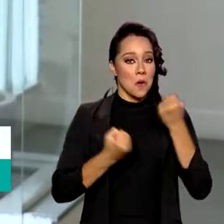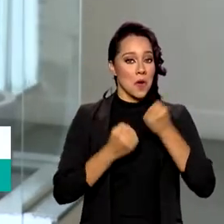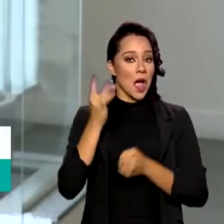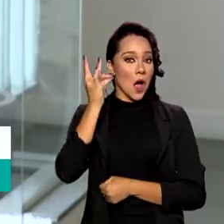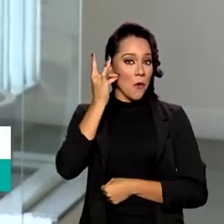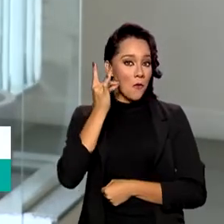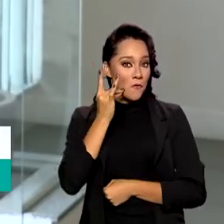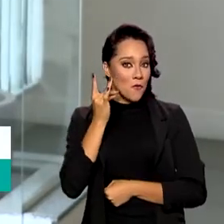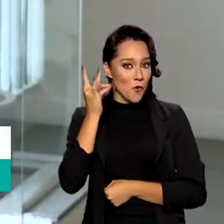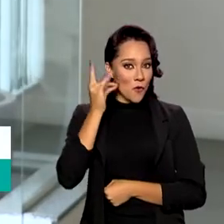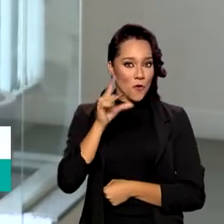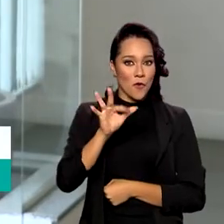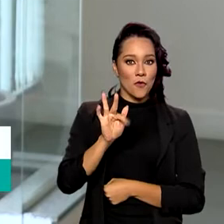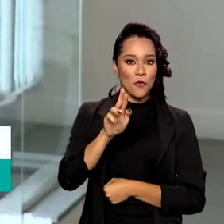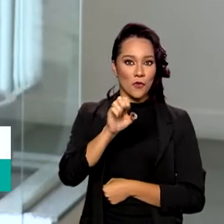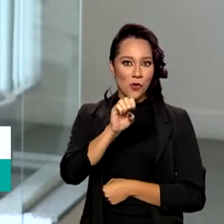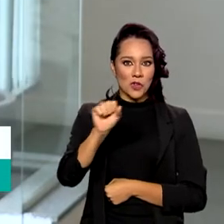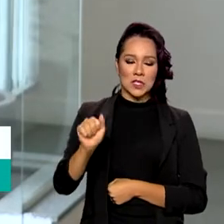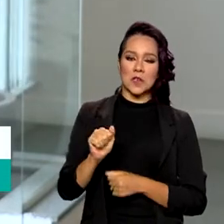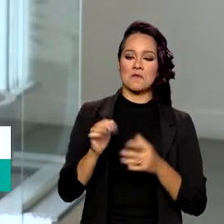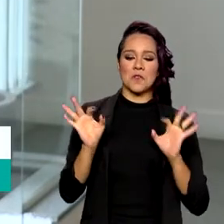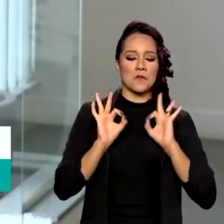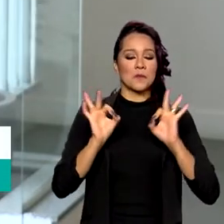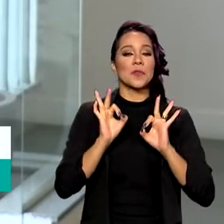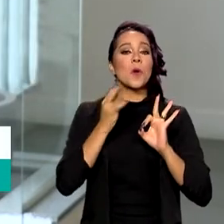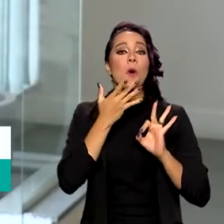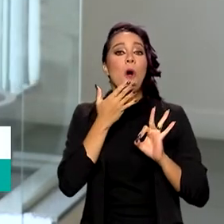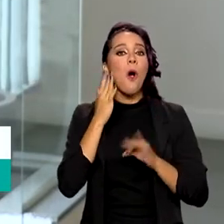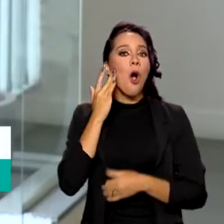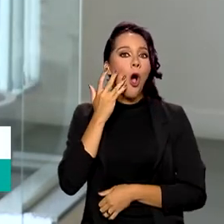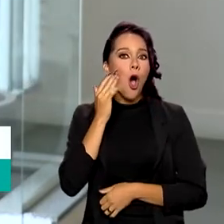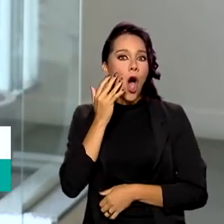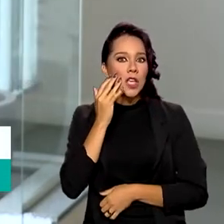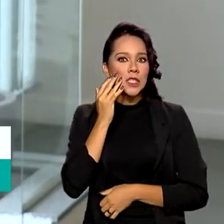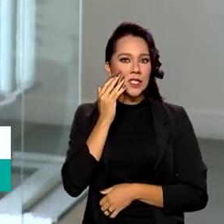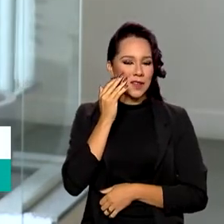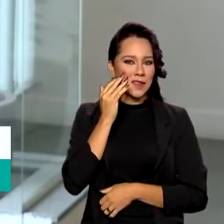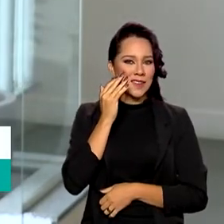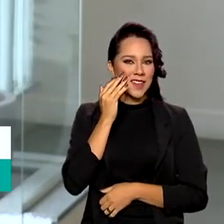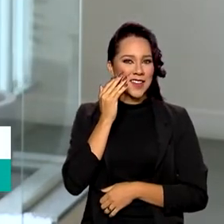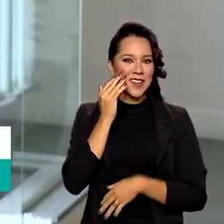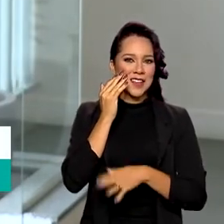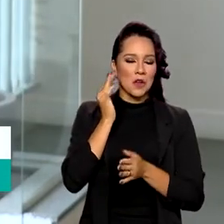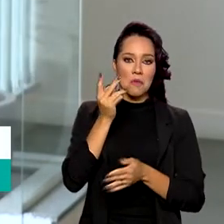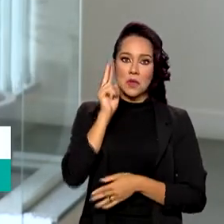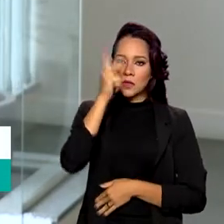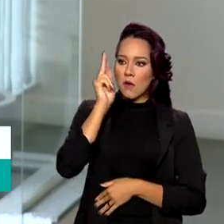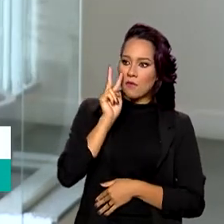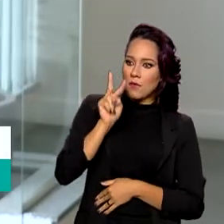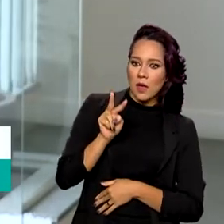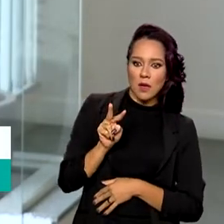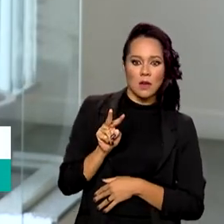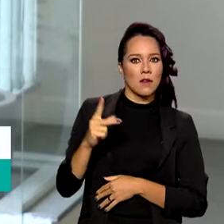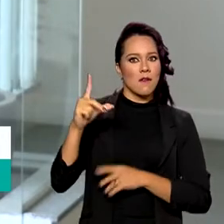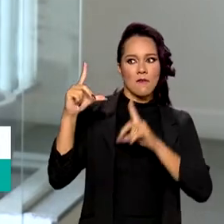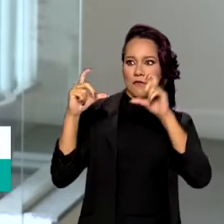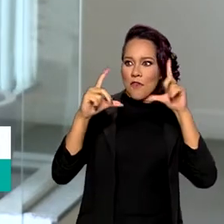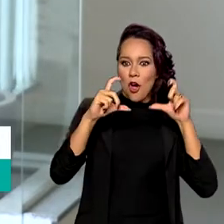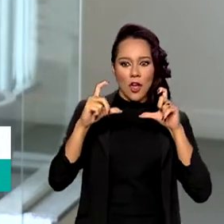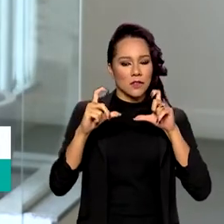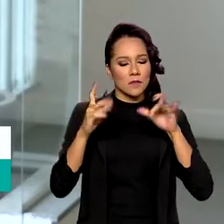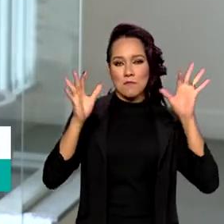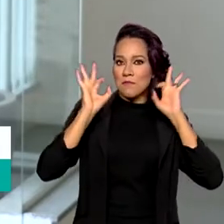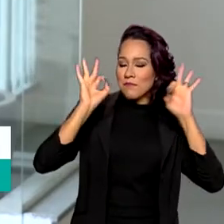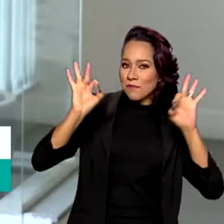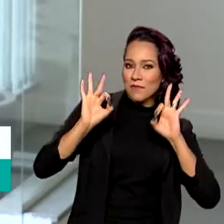smile Snipers que garante todo charme ele é todo rosa e é a Vedete aí quando se trata de tirar selfies de tirar